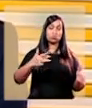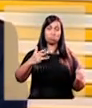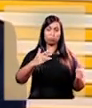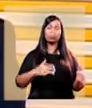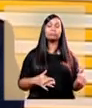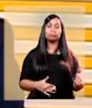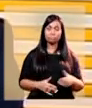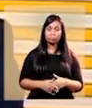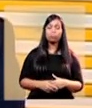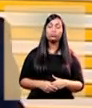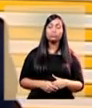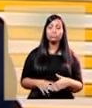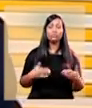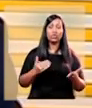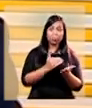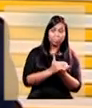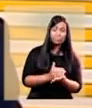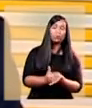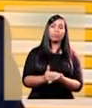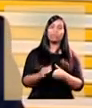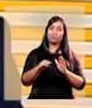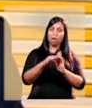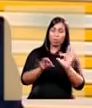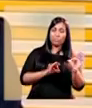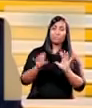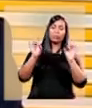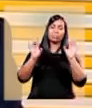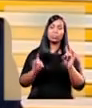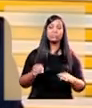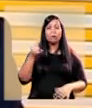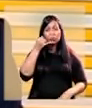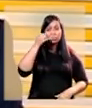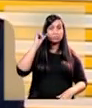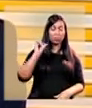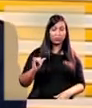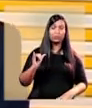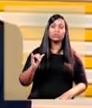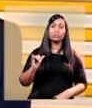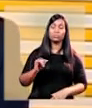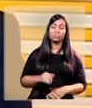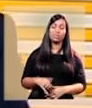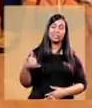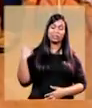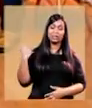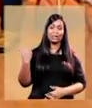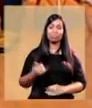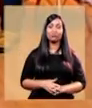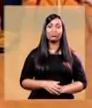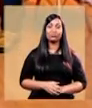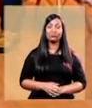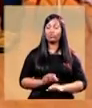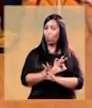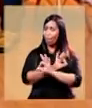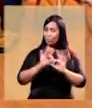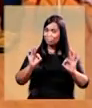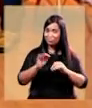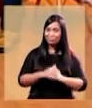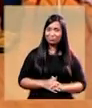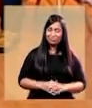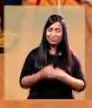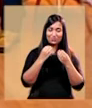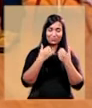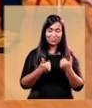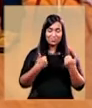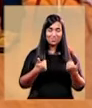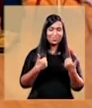os estudos mais novos que estão. Então, nós vamos começar um projeto especial de prevenção para essa idade. Perfeito. Foi ótimo, né, Matheus?